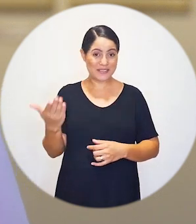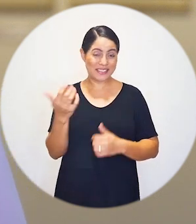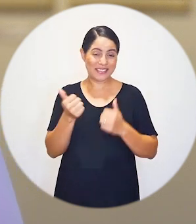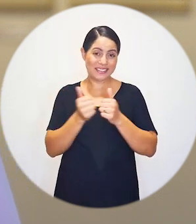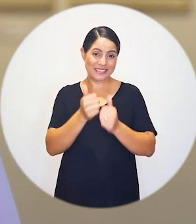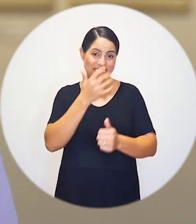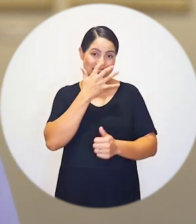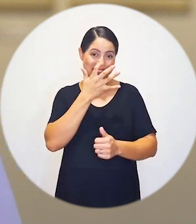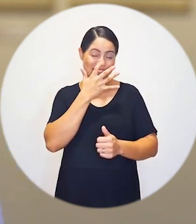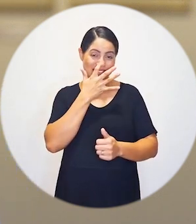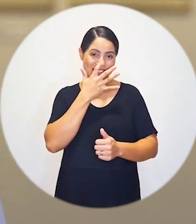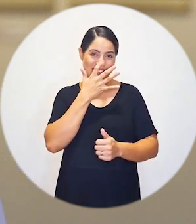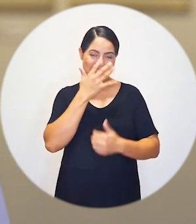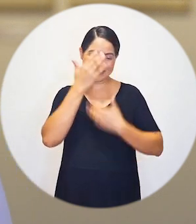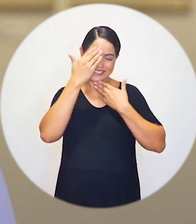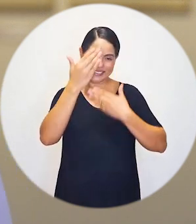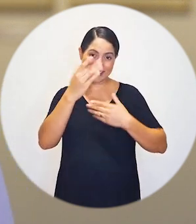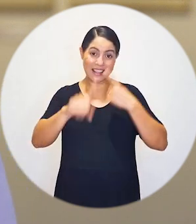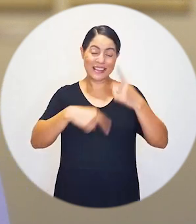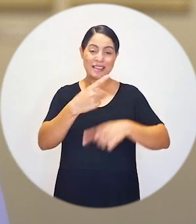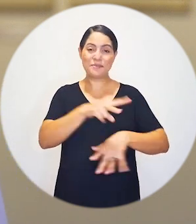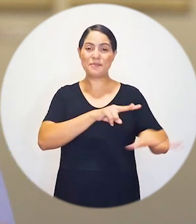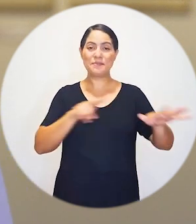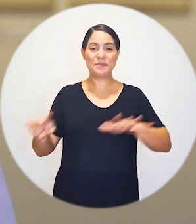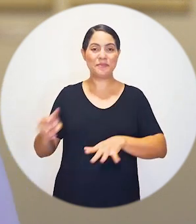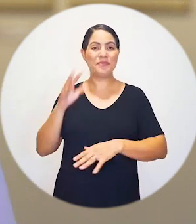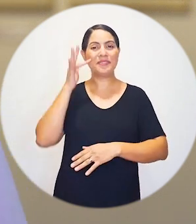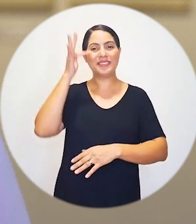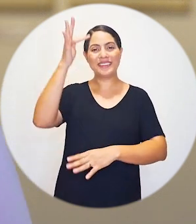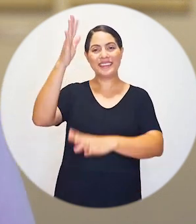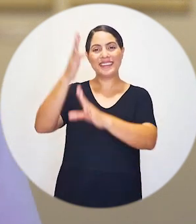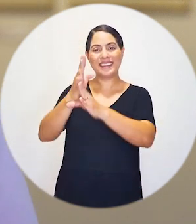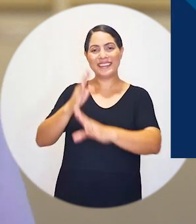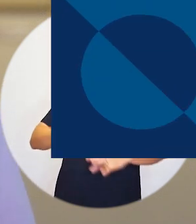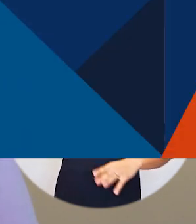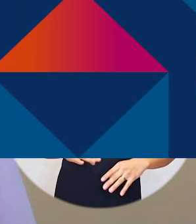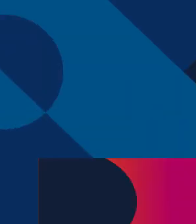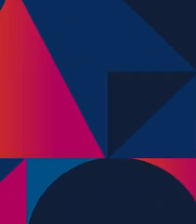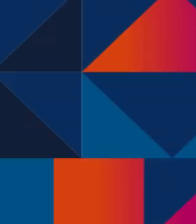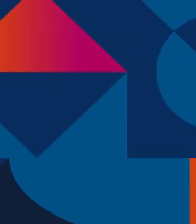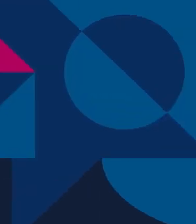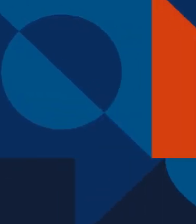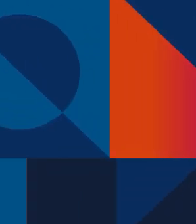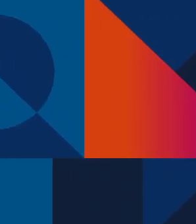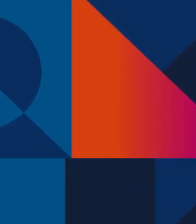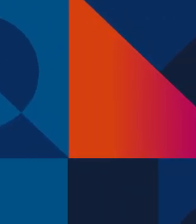Mariana Xavier e agradeço pela sua companhia. Eu te espero na próxima semana. Até lá!